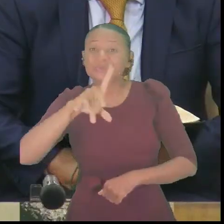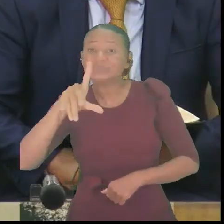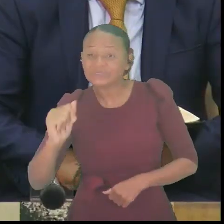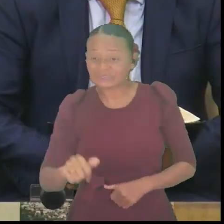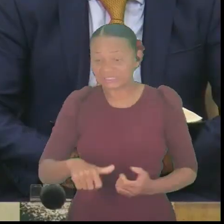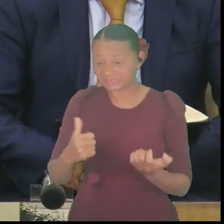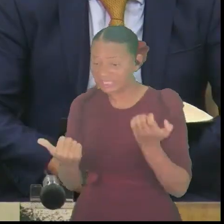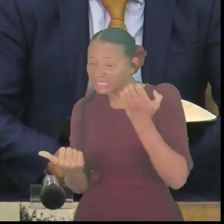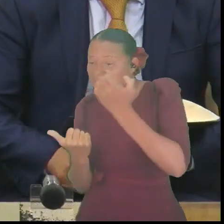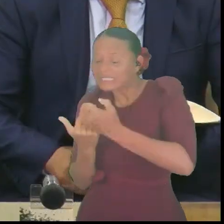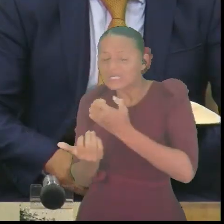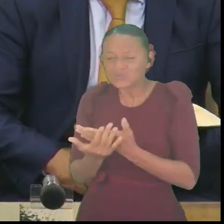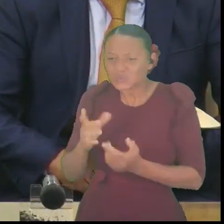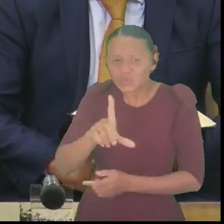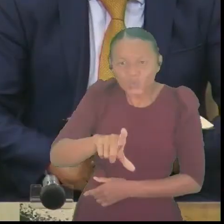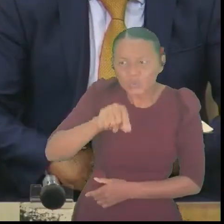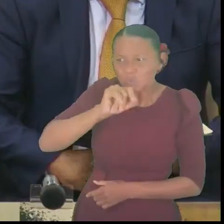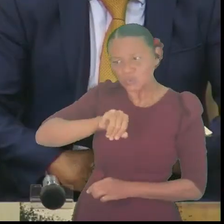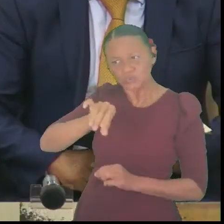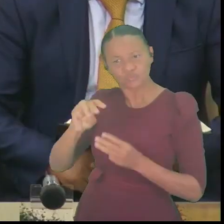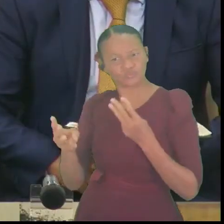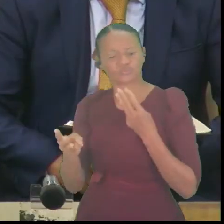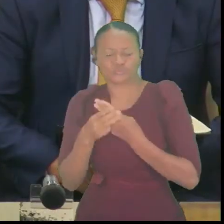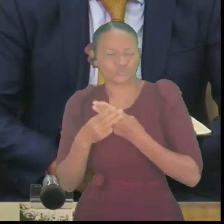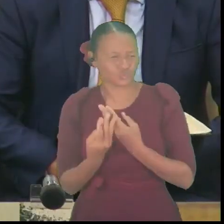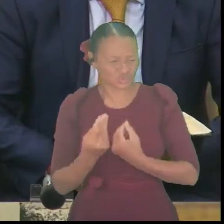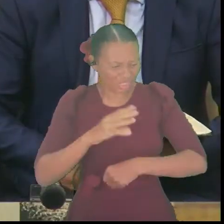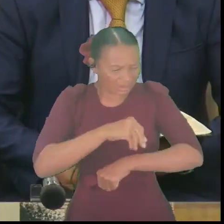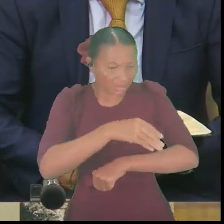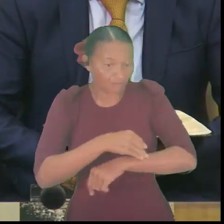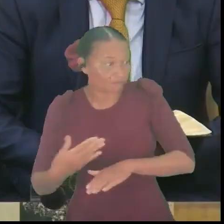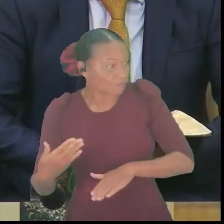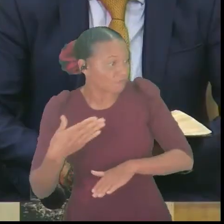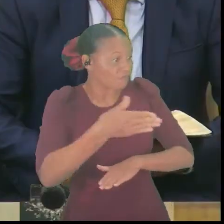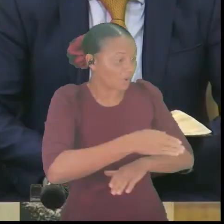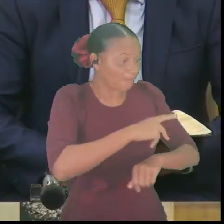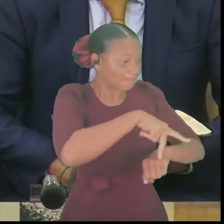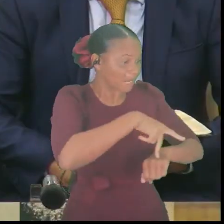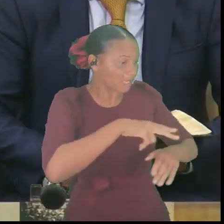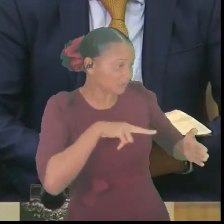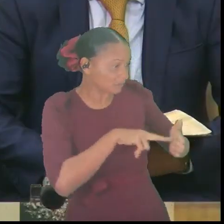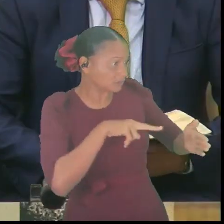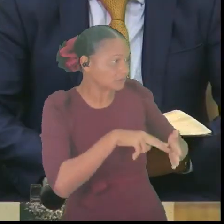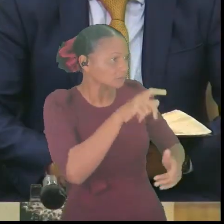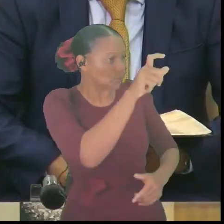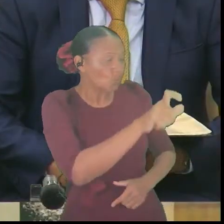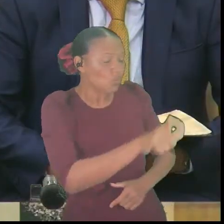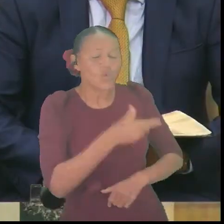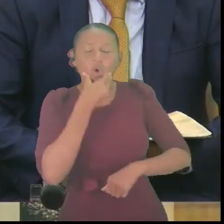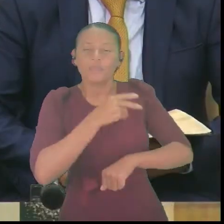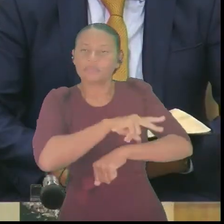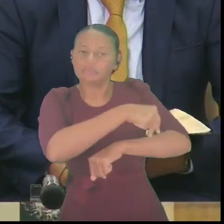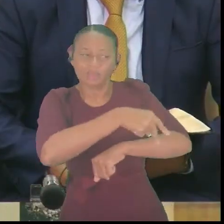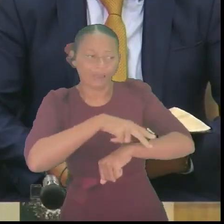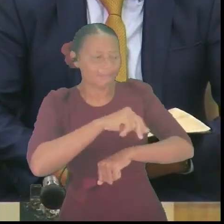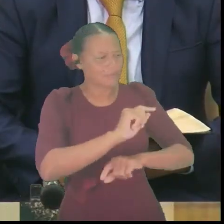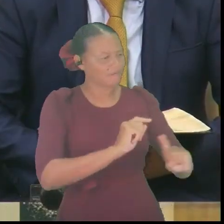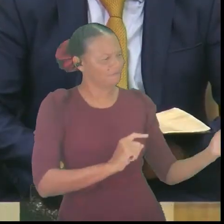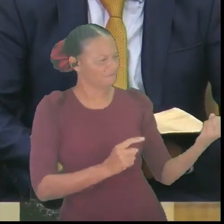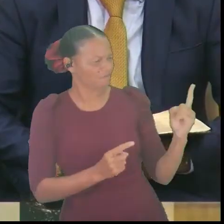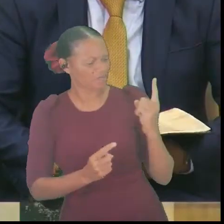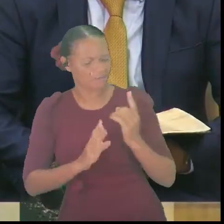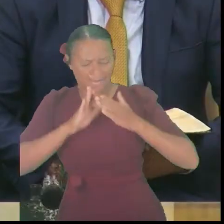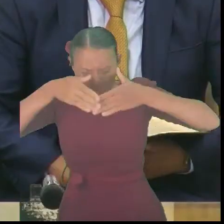mas ao invés de escolher um judeu leproso para ser curado, foi na Síria e trouxe de lá o Ciro Naamã, curando ele. E com isso